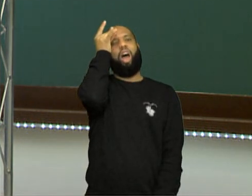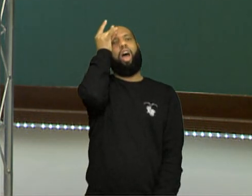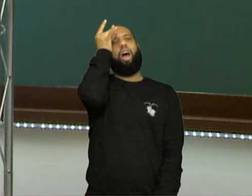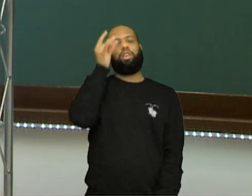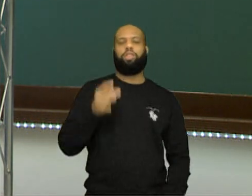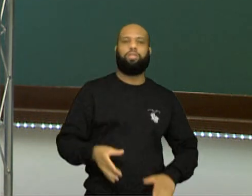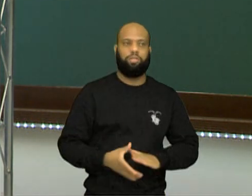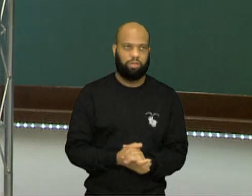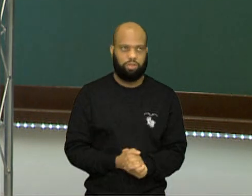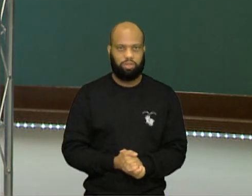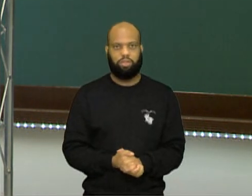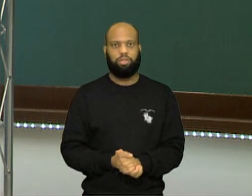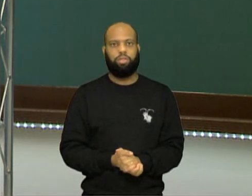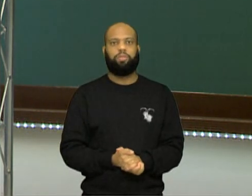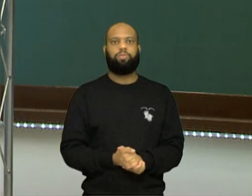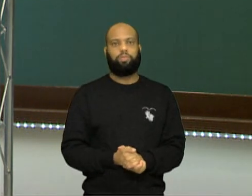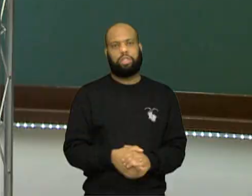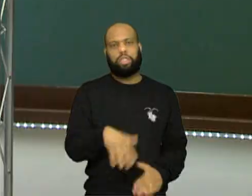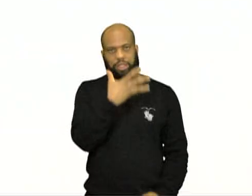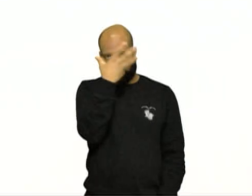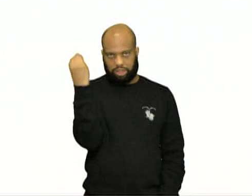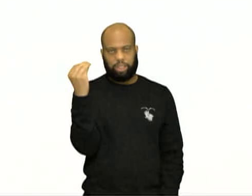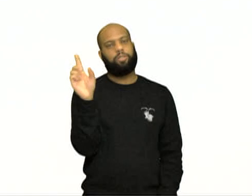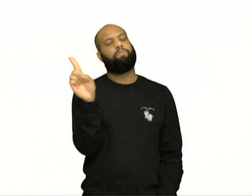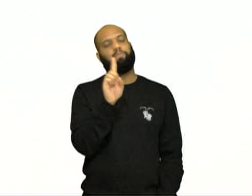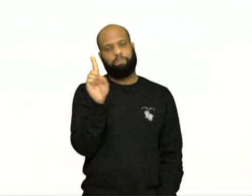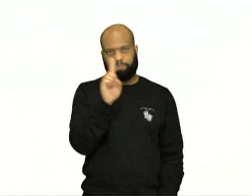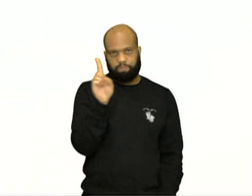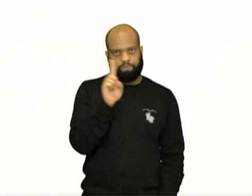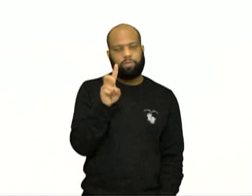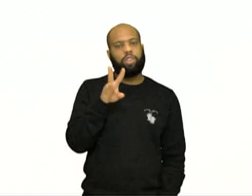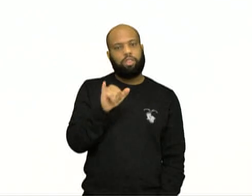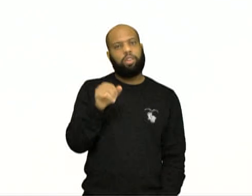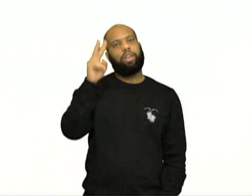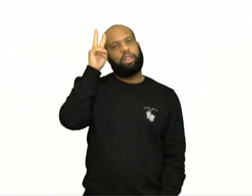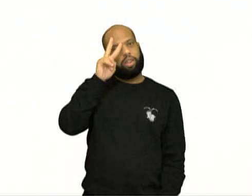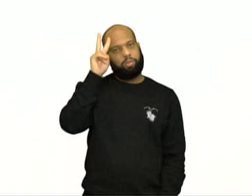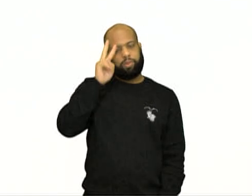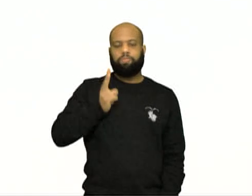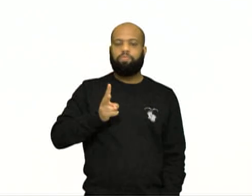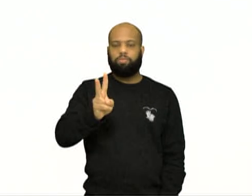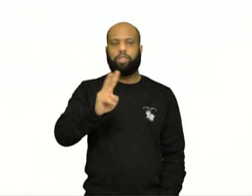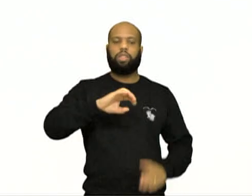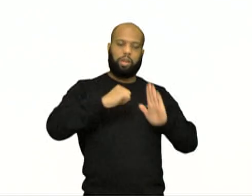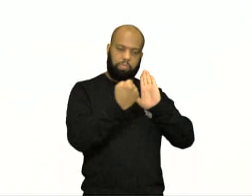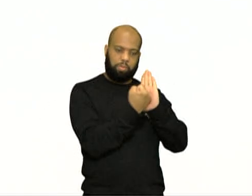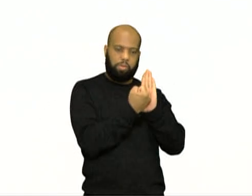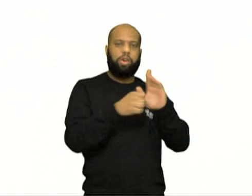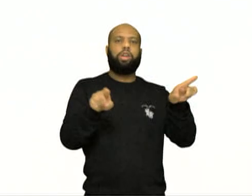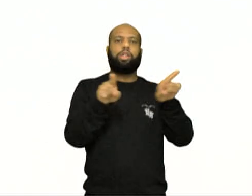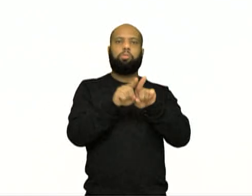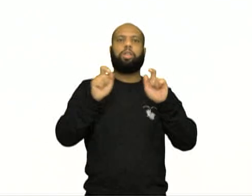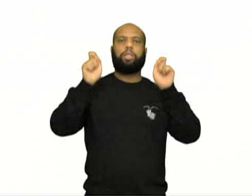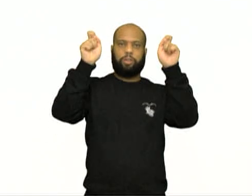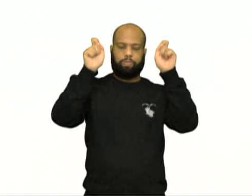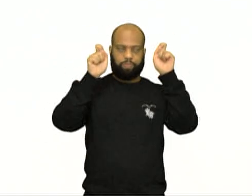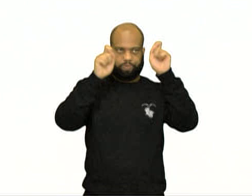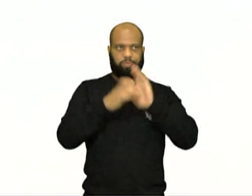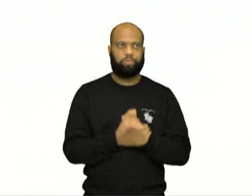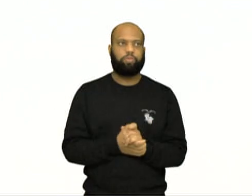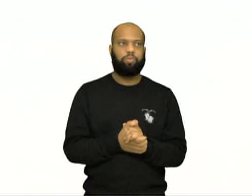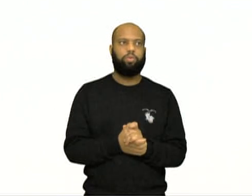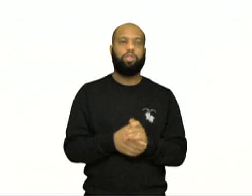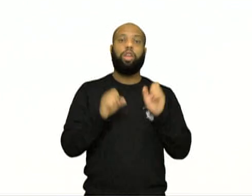que grudam lá, né? E não vai esquecer a marca, a campanha, o produto em si. Elas